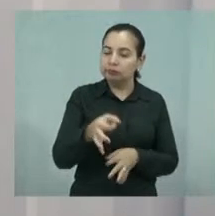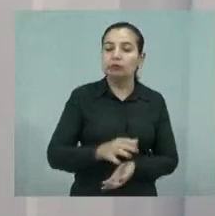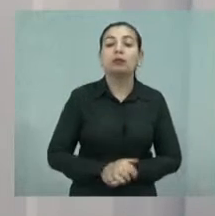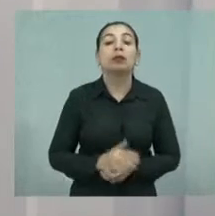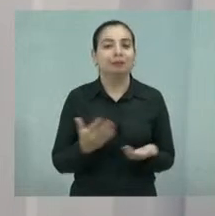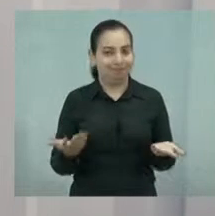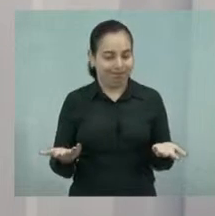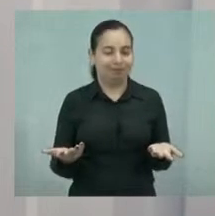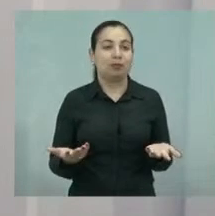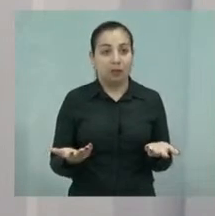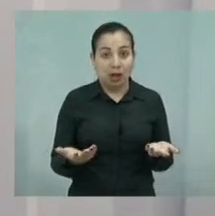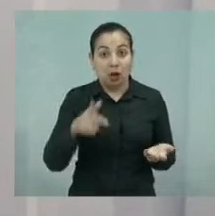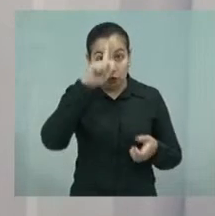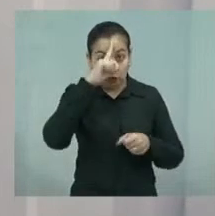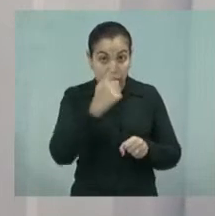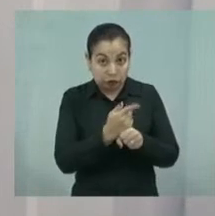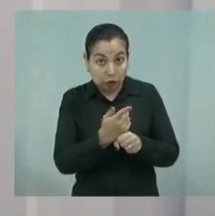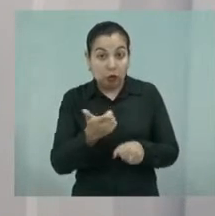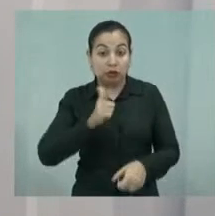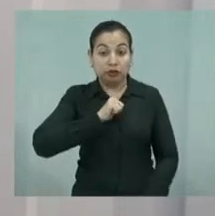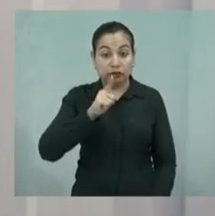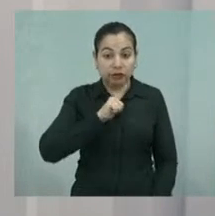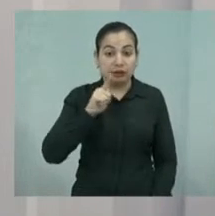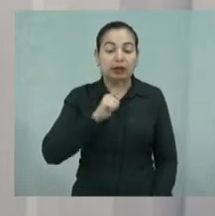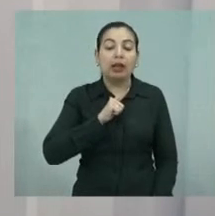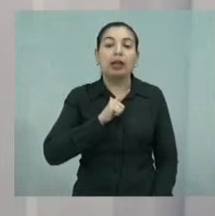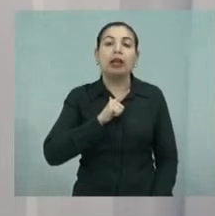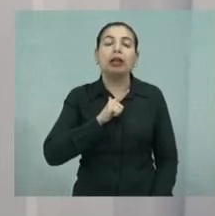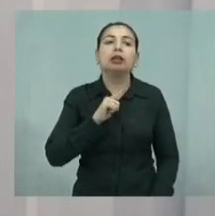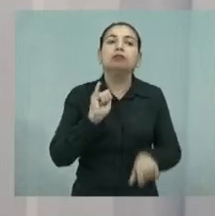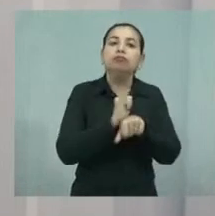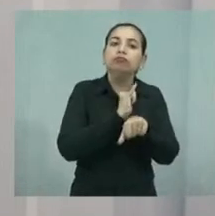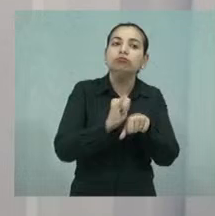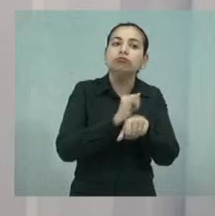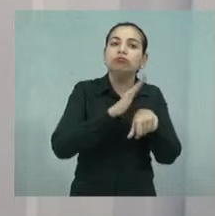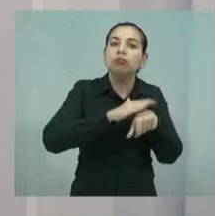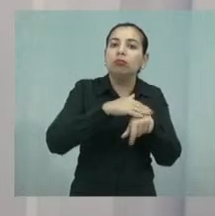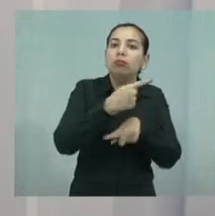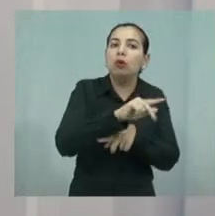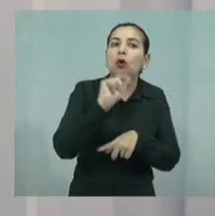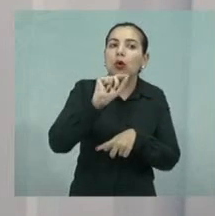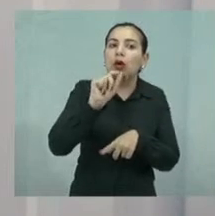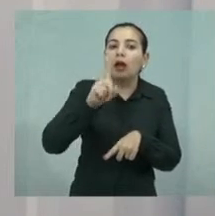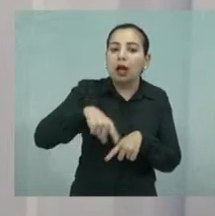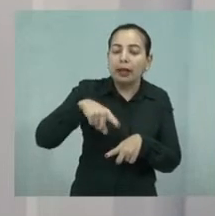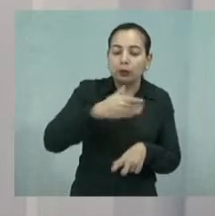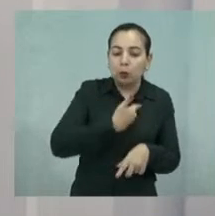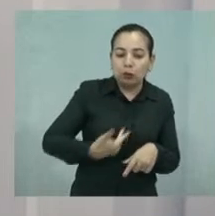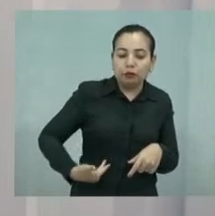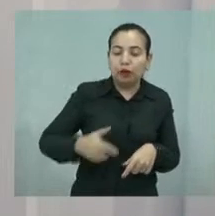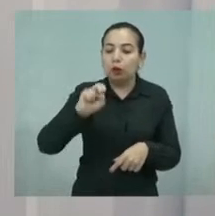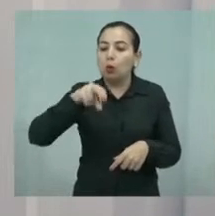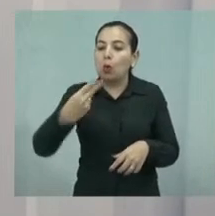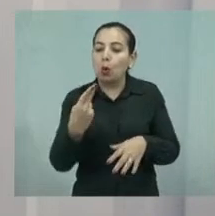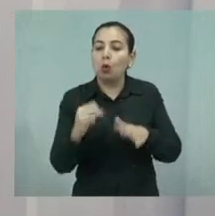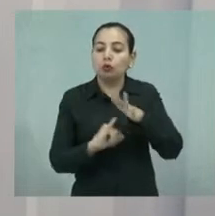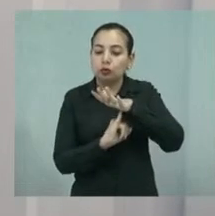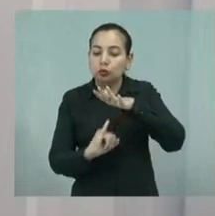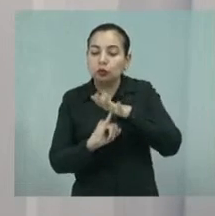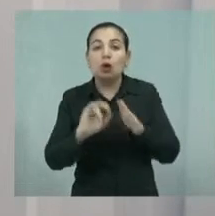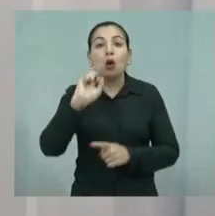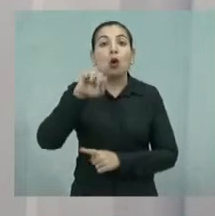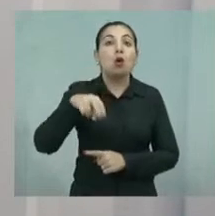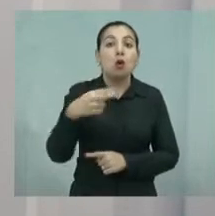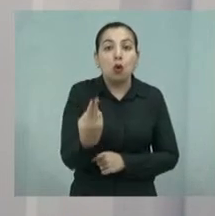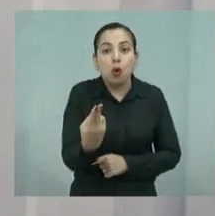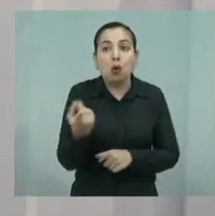maiores mecanismos, quer seja da própria estrutura de governo, quer seja dos próprios órgãos, né, parceiros, órgãos